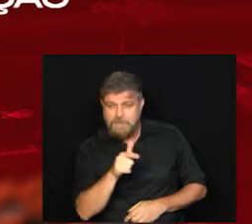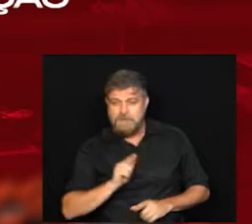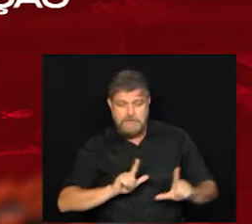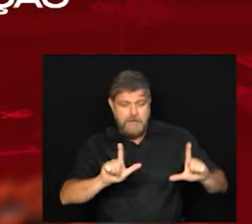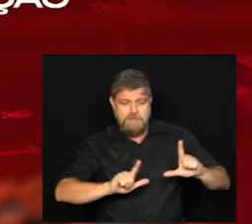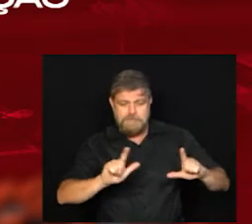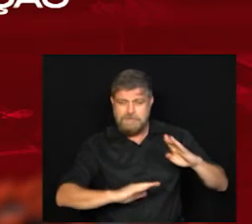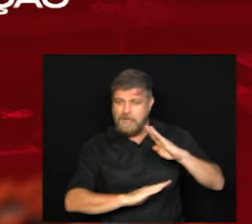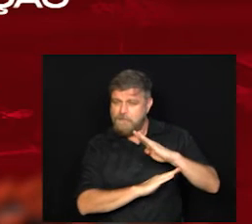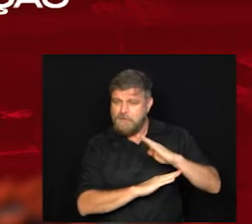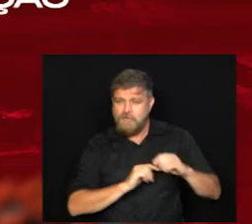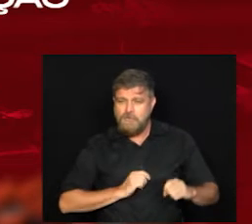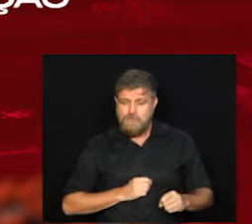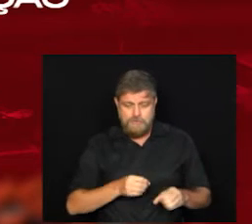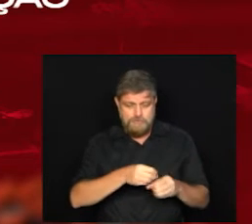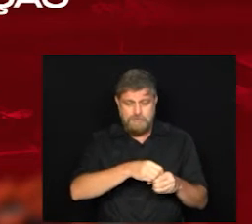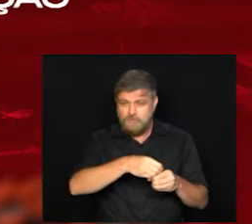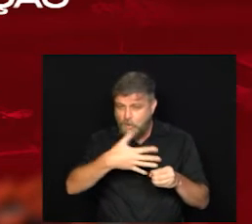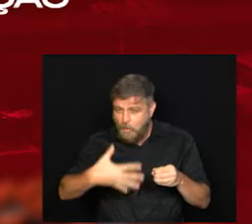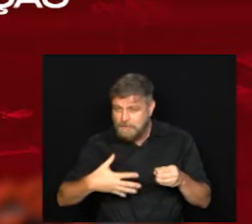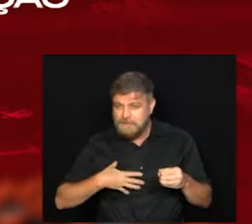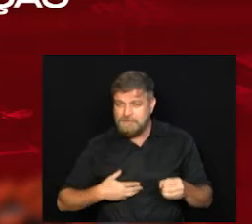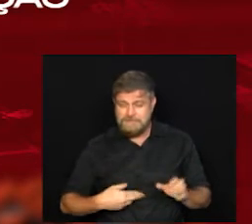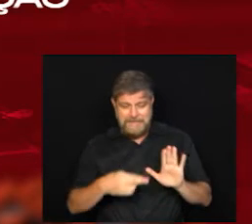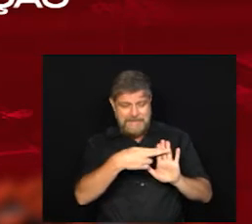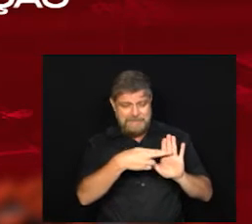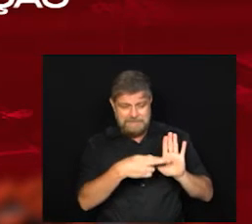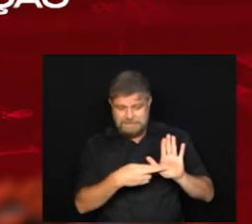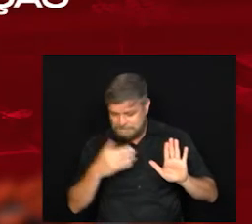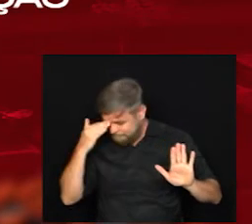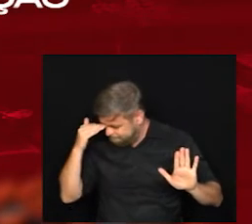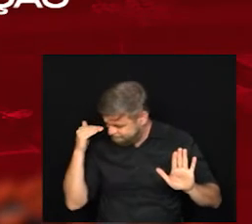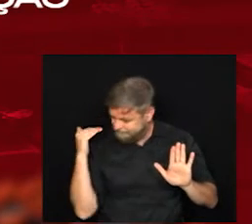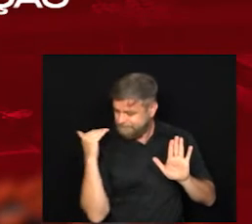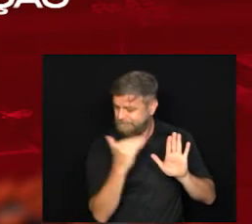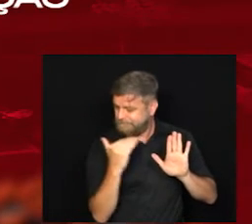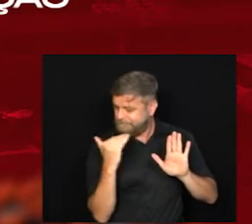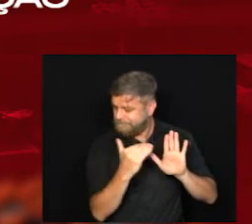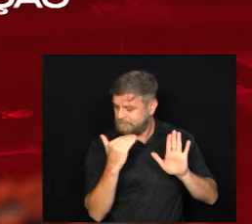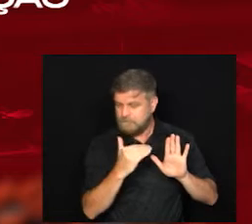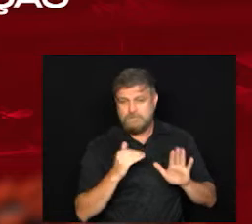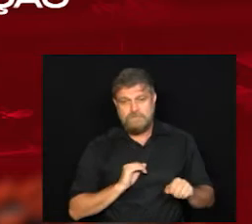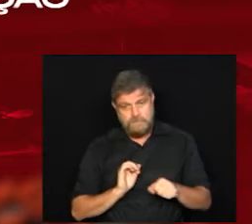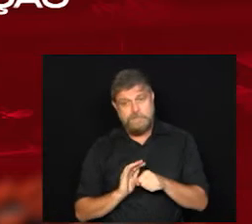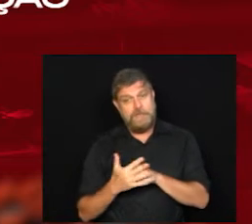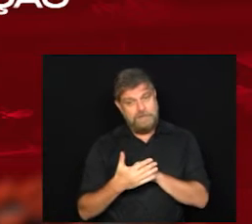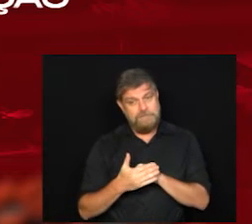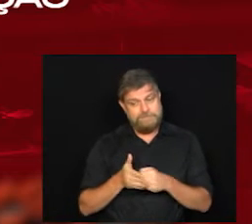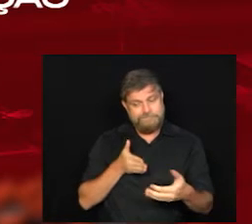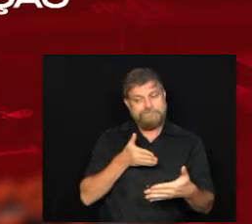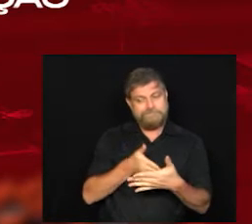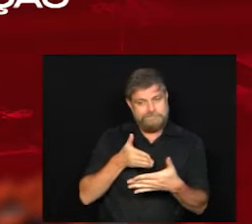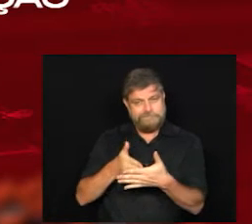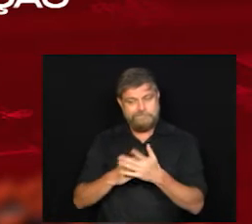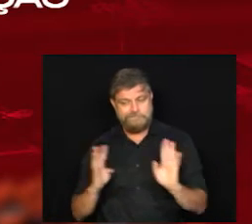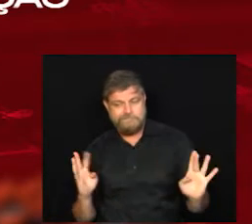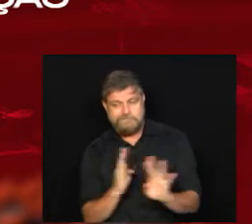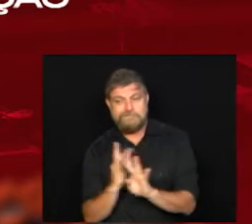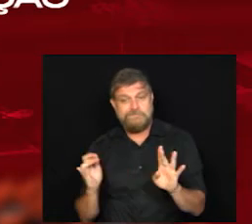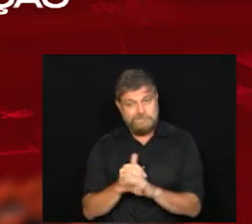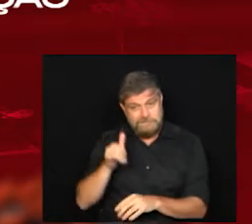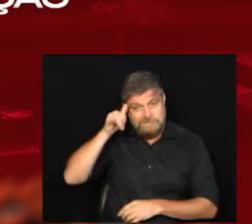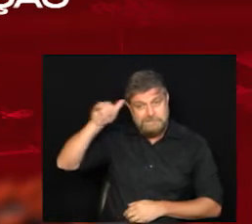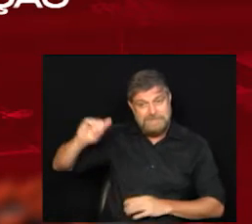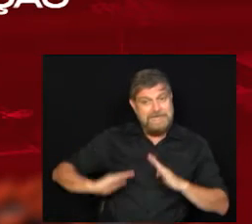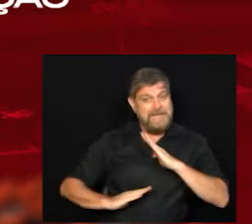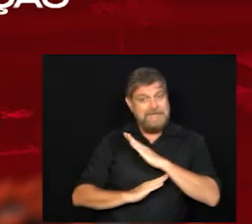os conteúdos e respeitando, portanto, todas essas medidas de restrição aí à circulação de pessoas aqui dentro